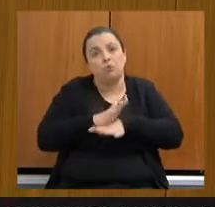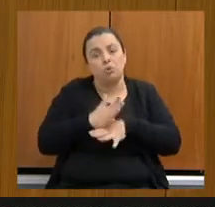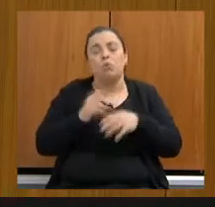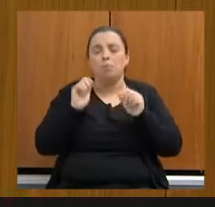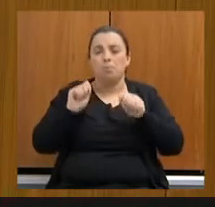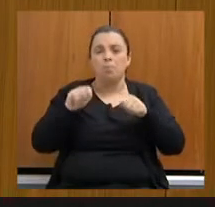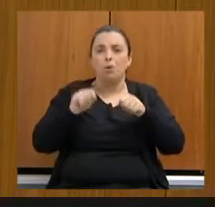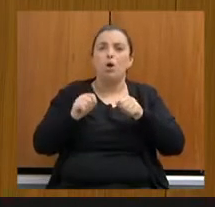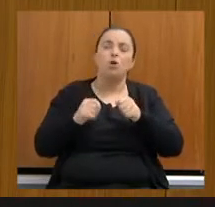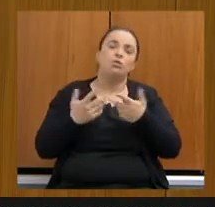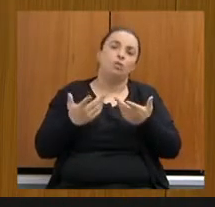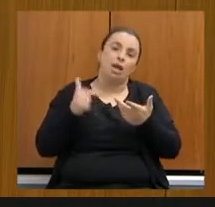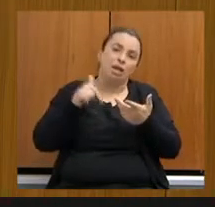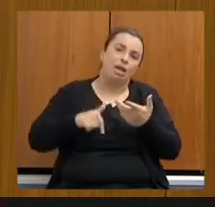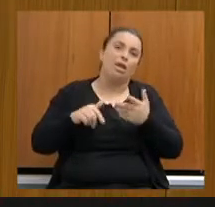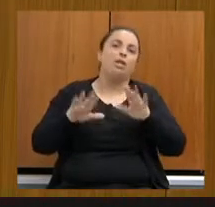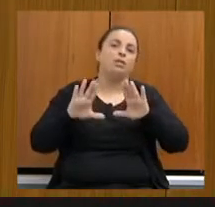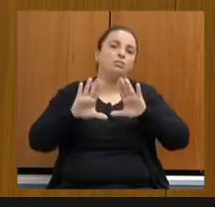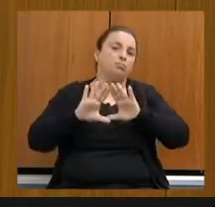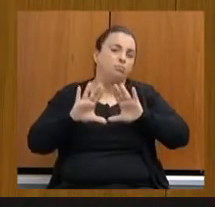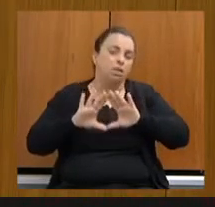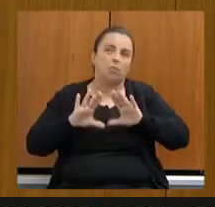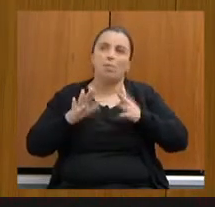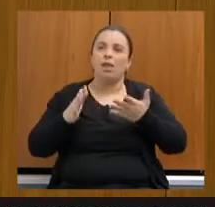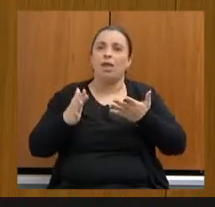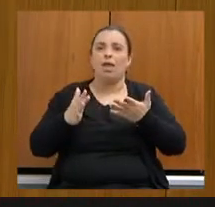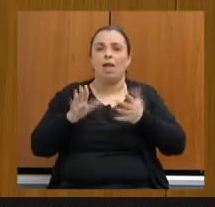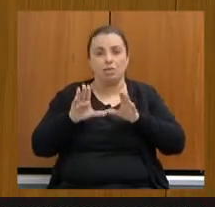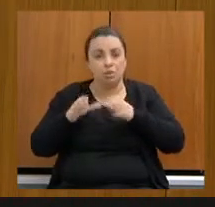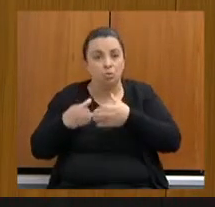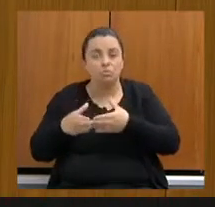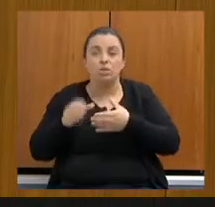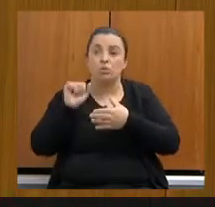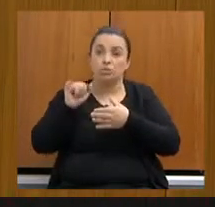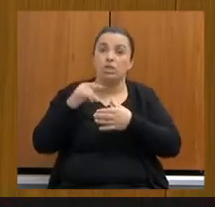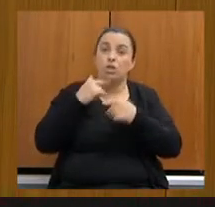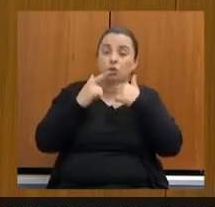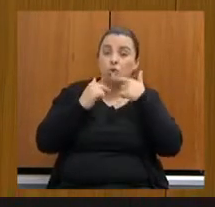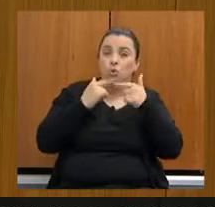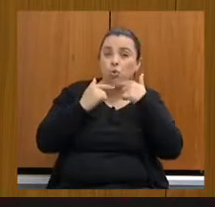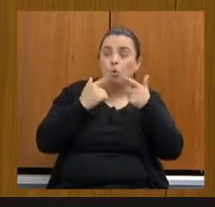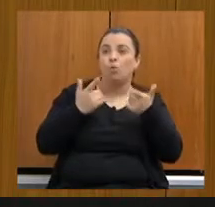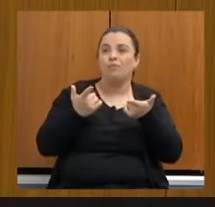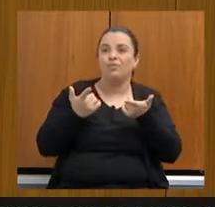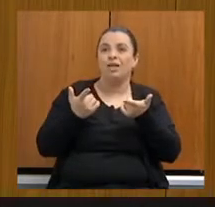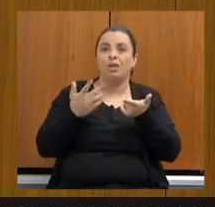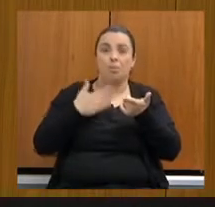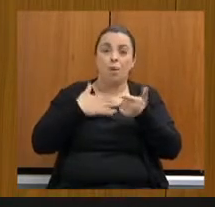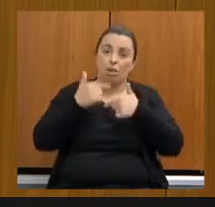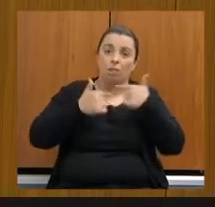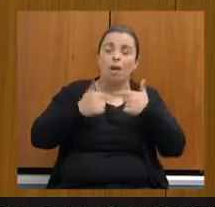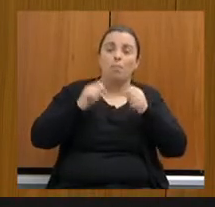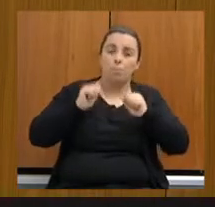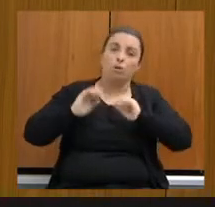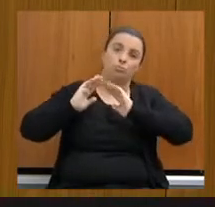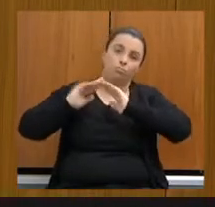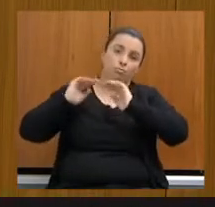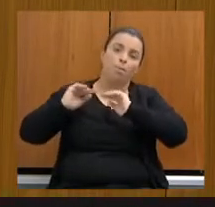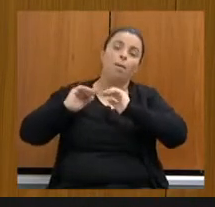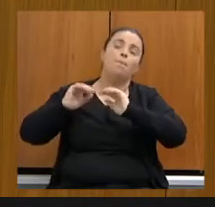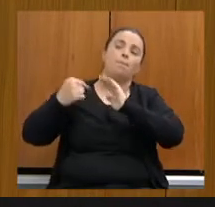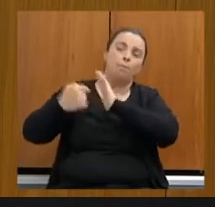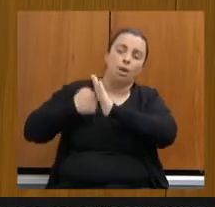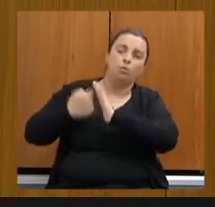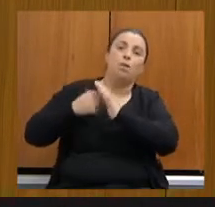é dessa casa dessa comissão para qualquer dúvida que tiver relação ao trabalho agradeço muito a sugestões que recebi